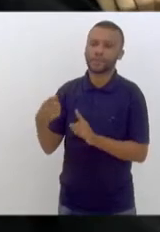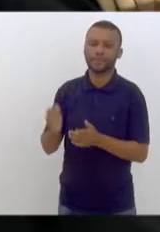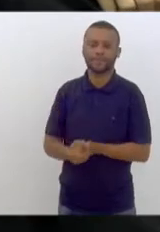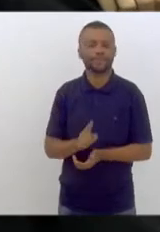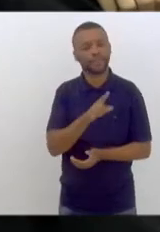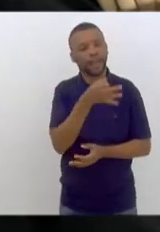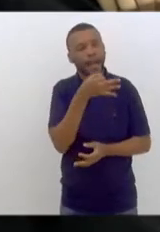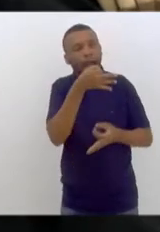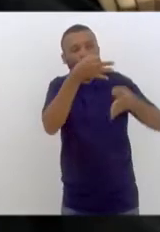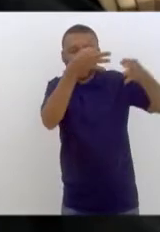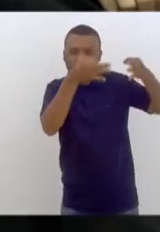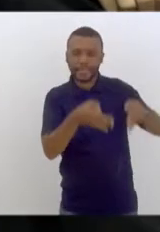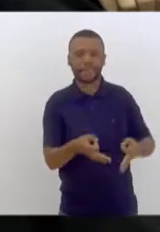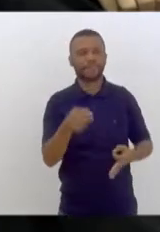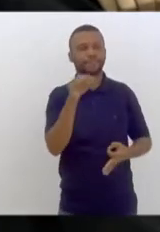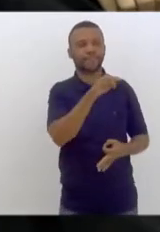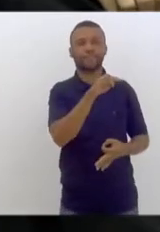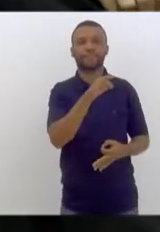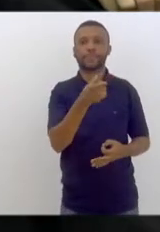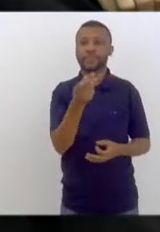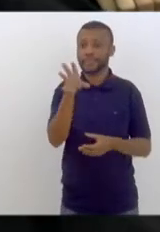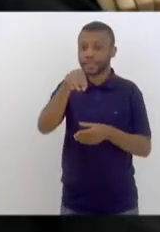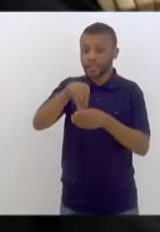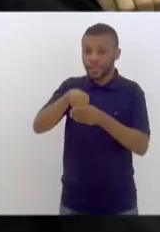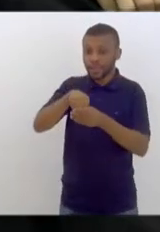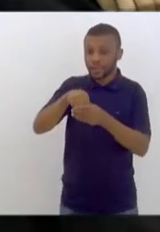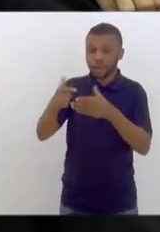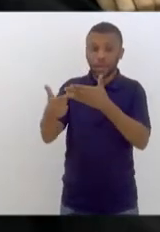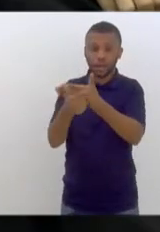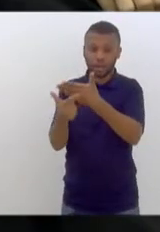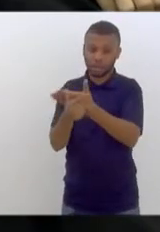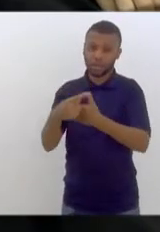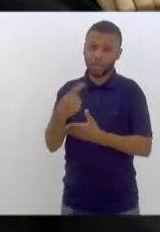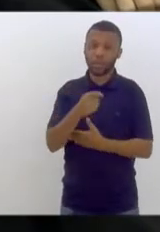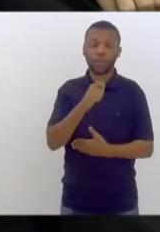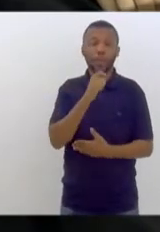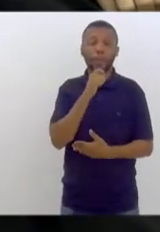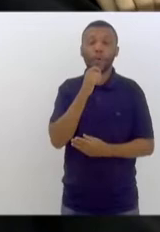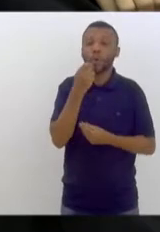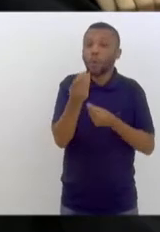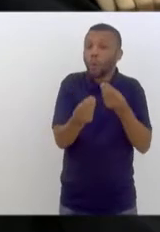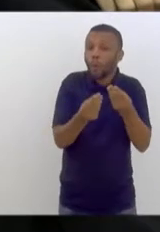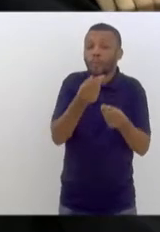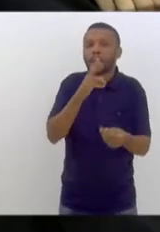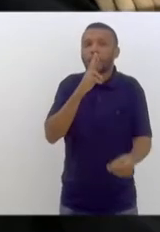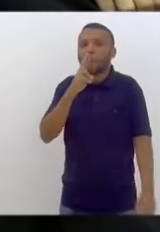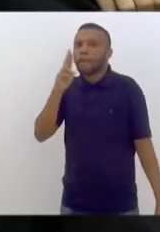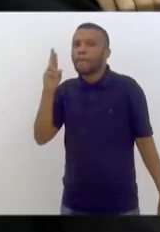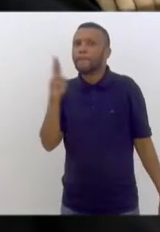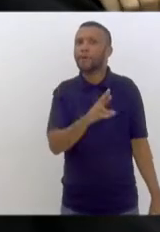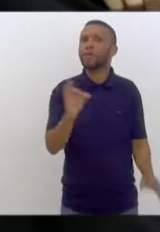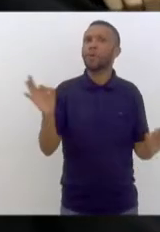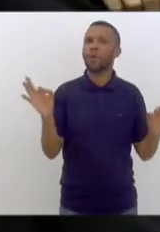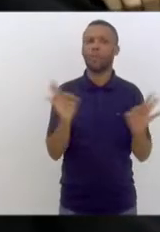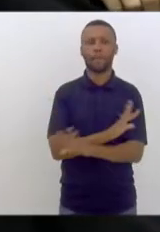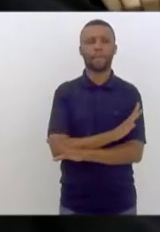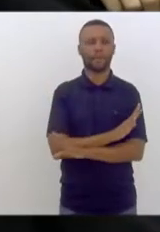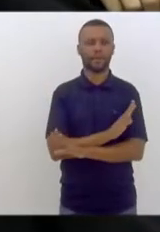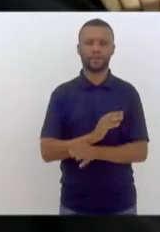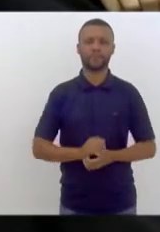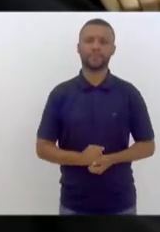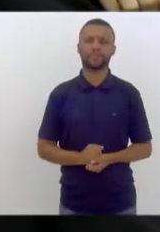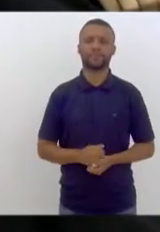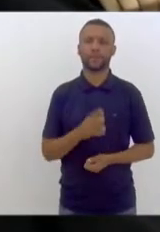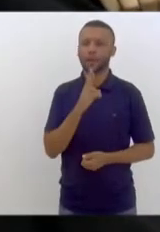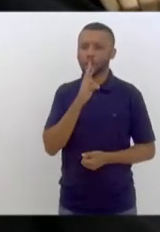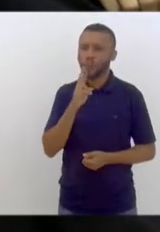acertou quando disse que, dentro da nossa atribuição, não temos condições de dar a resposta completa. A